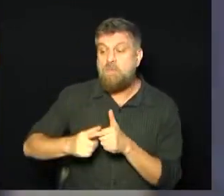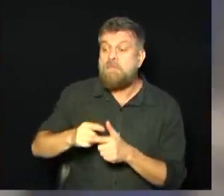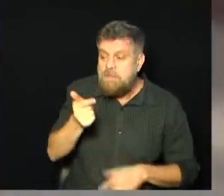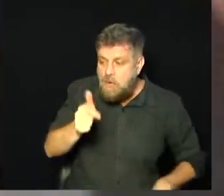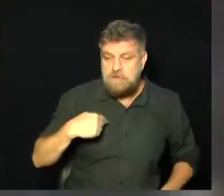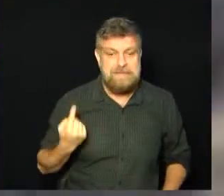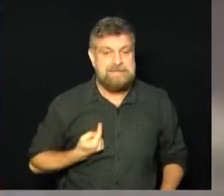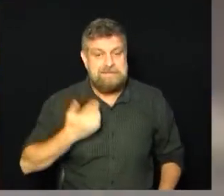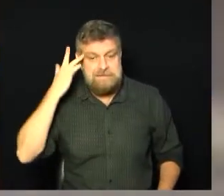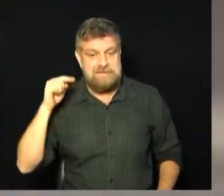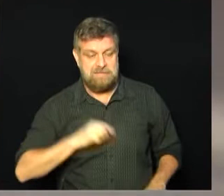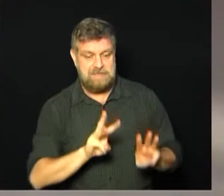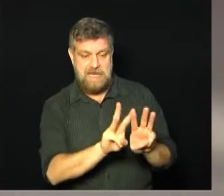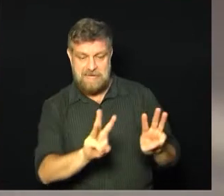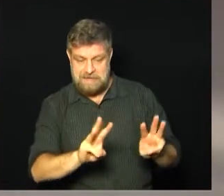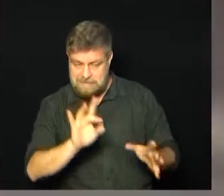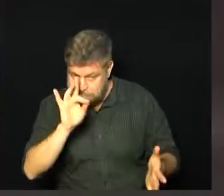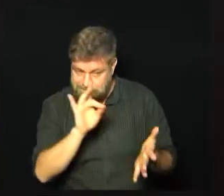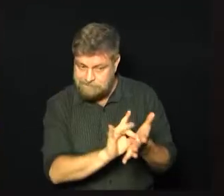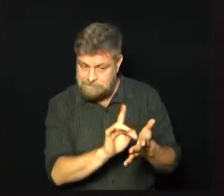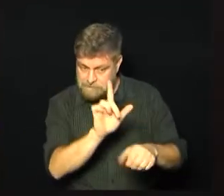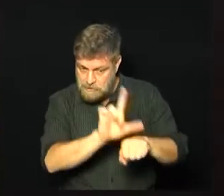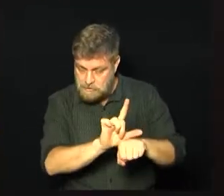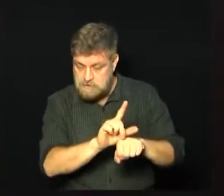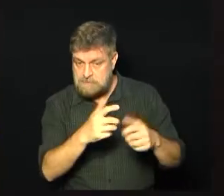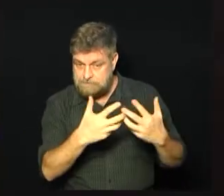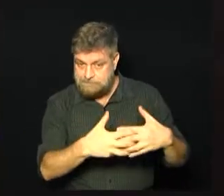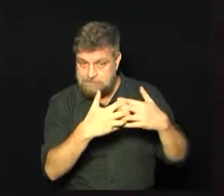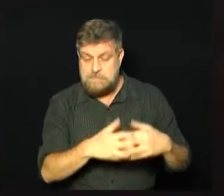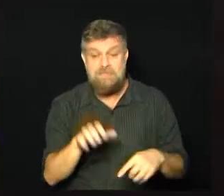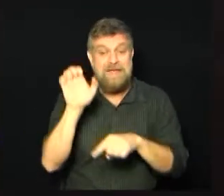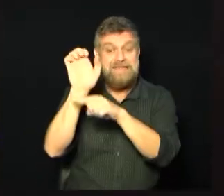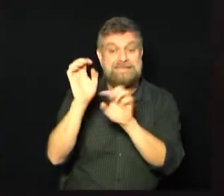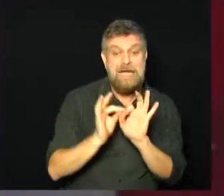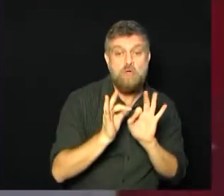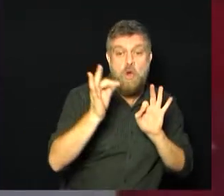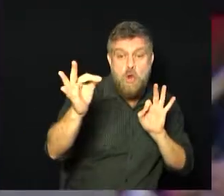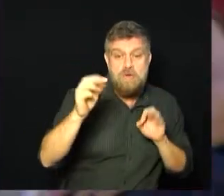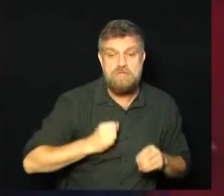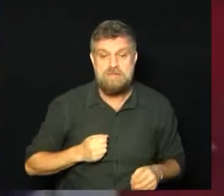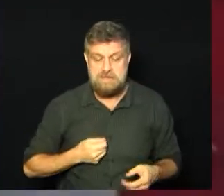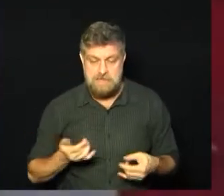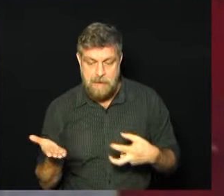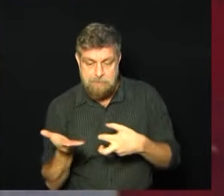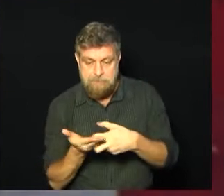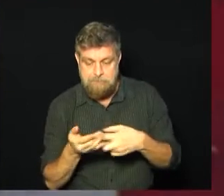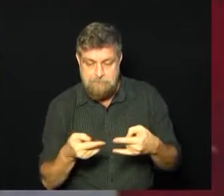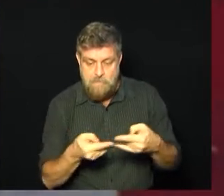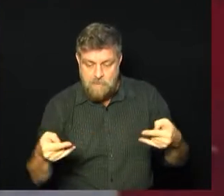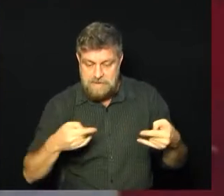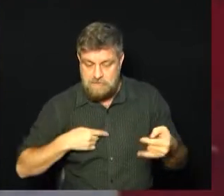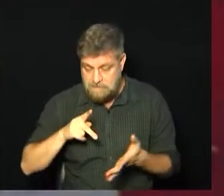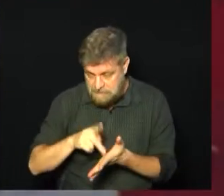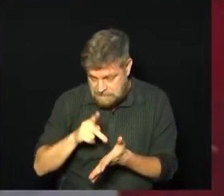nunca sabe se aquele site existe, se aquela loja existe, principalmente quando é de outro estado, se aquele boleto é verdadeiro, isso também é um